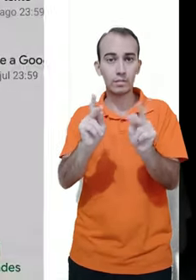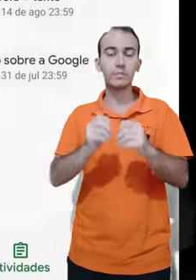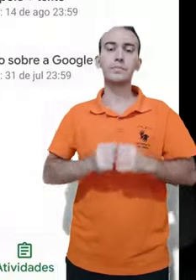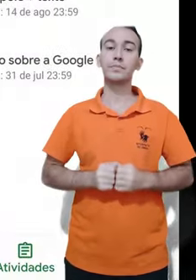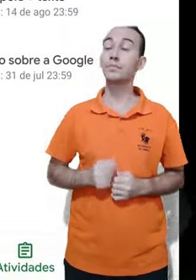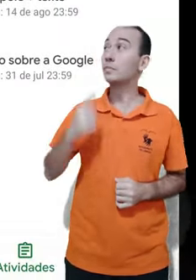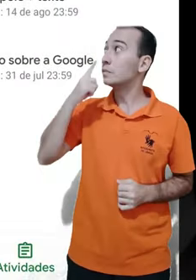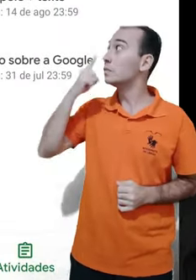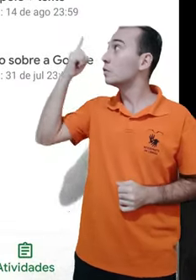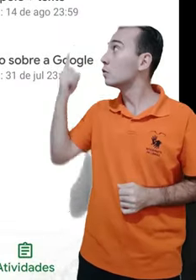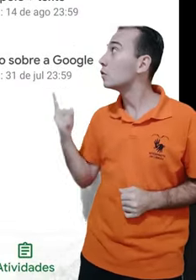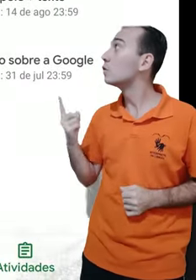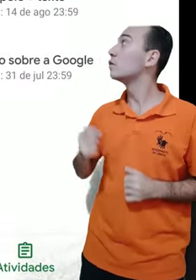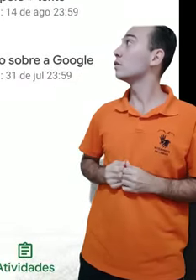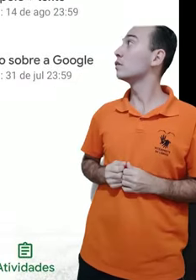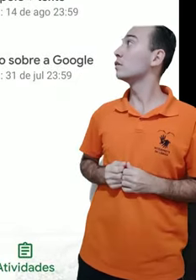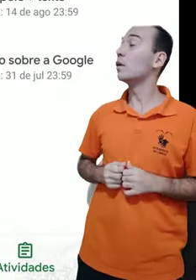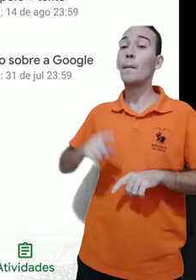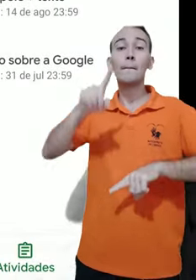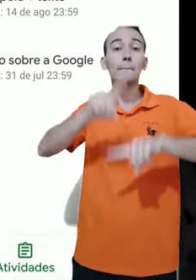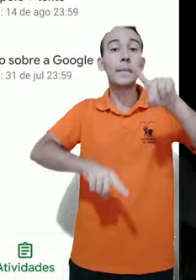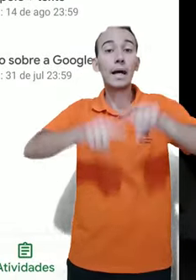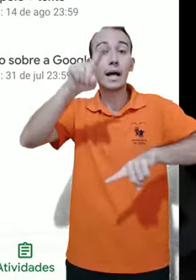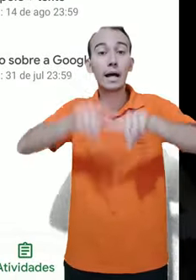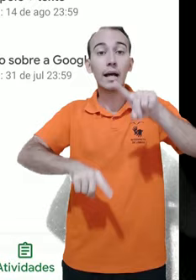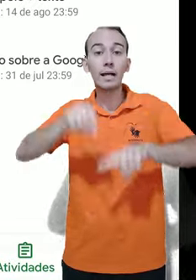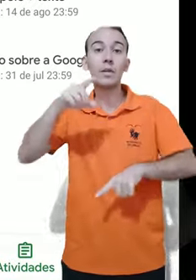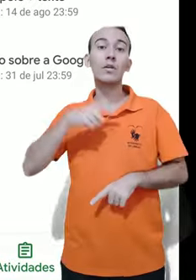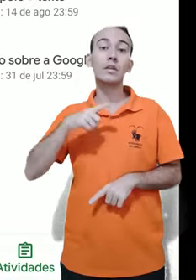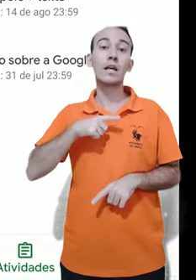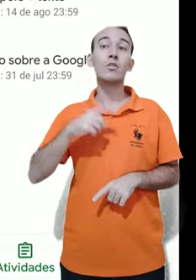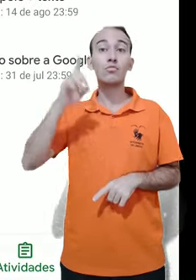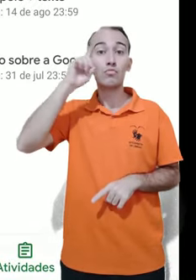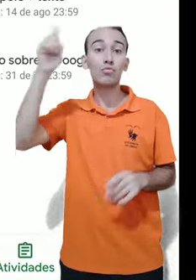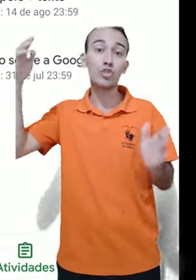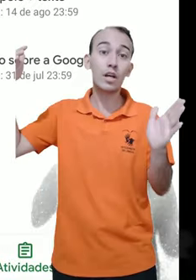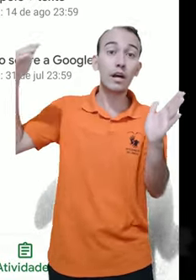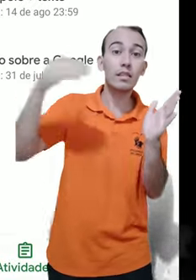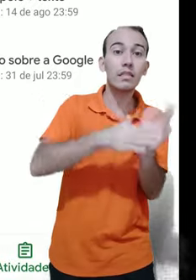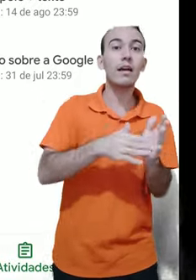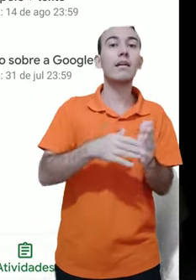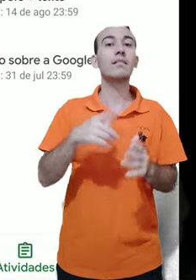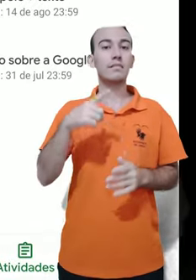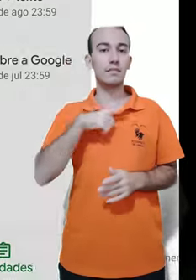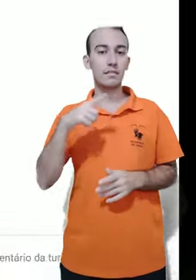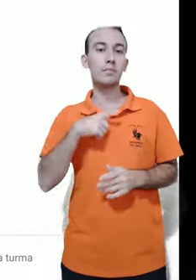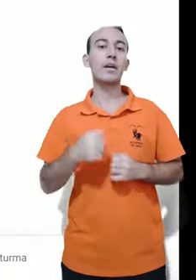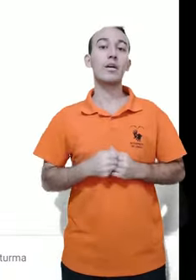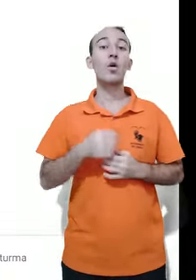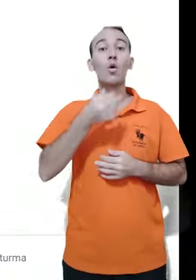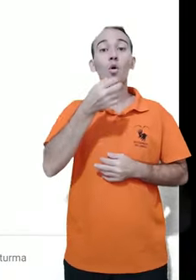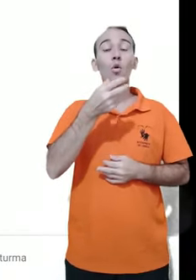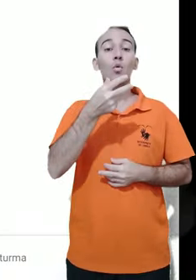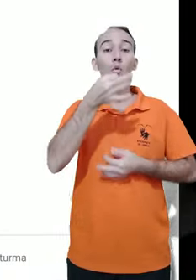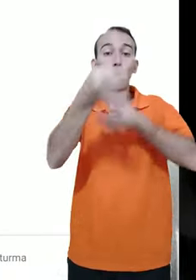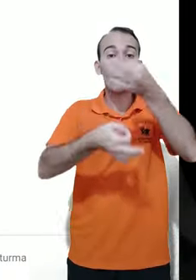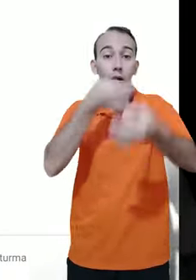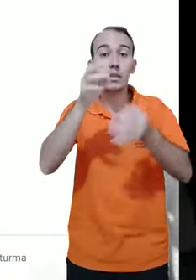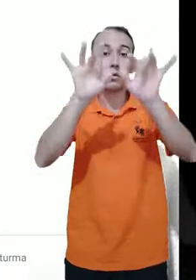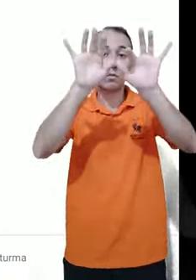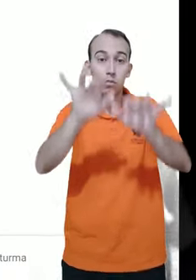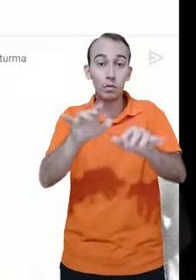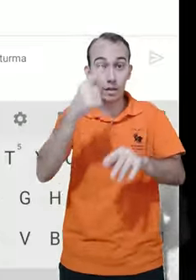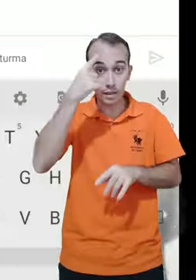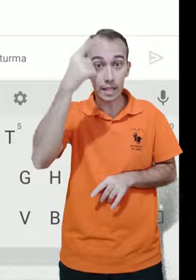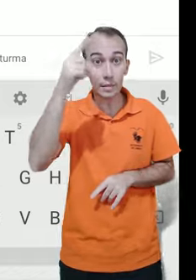um material a organização é um pouco diferente como observado na tela você tem acesso a data de postagem ao box para